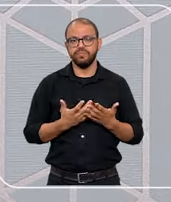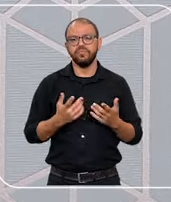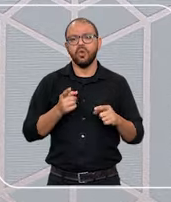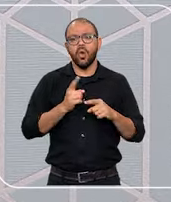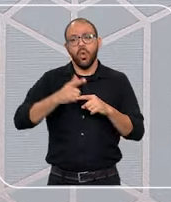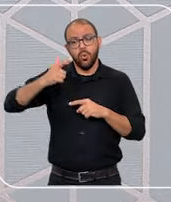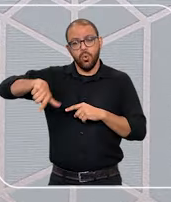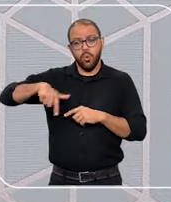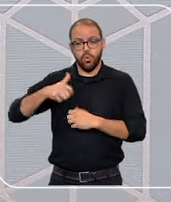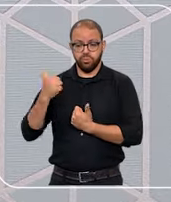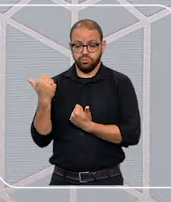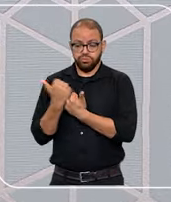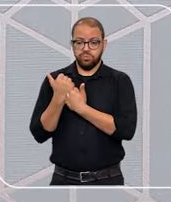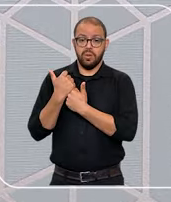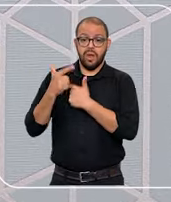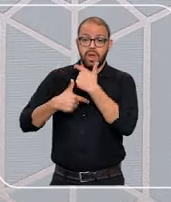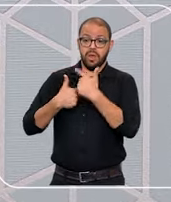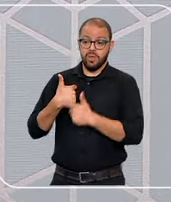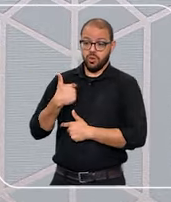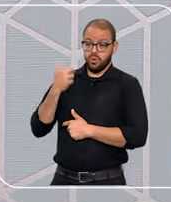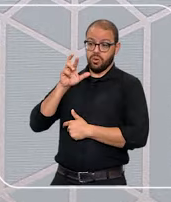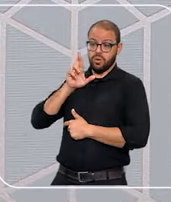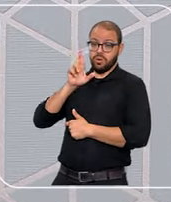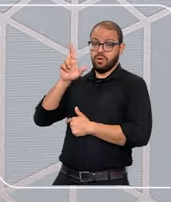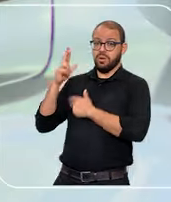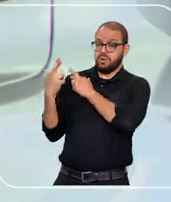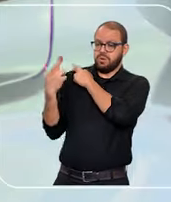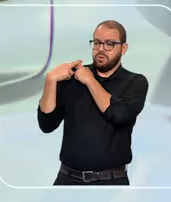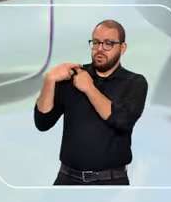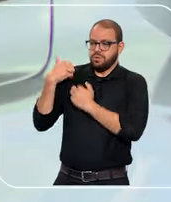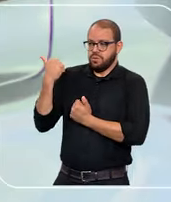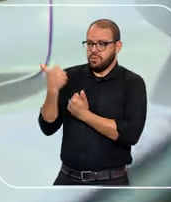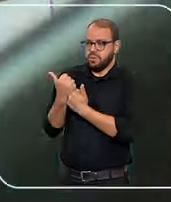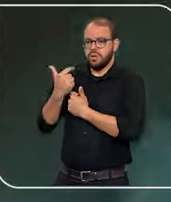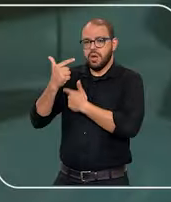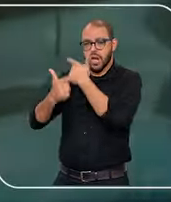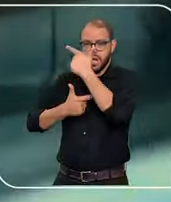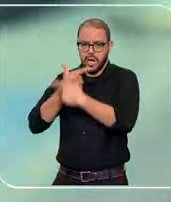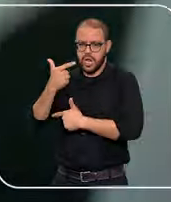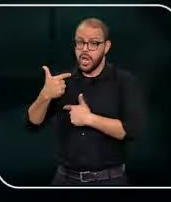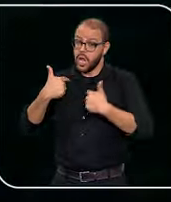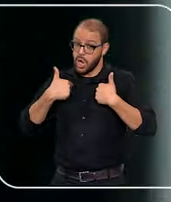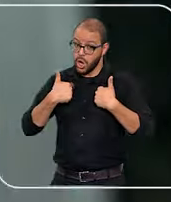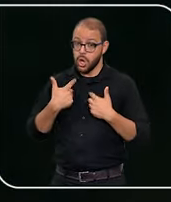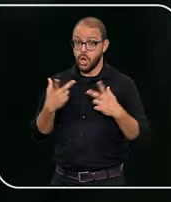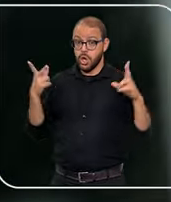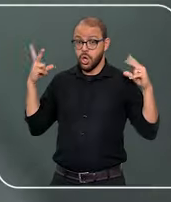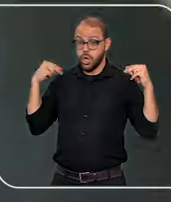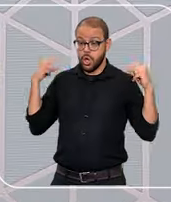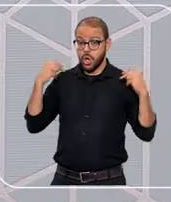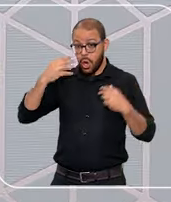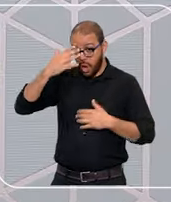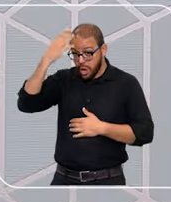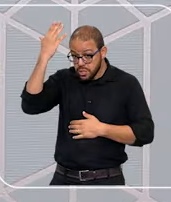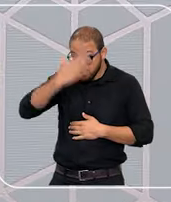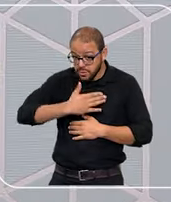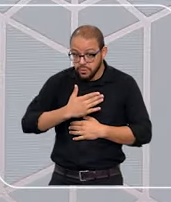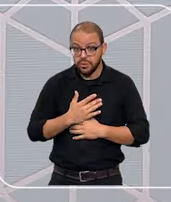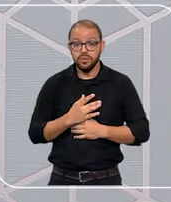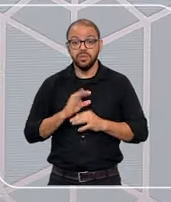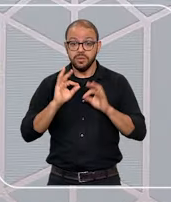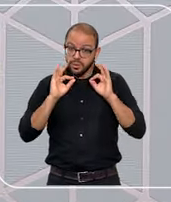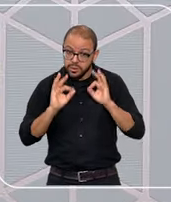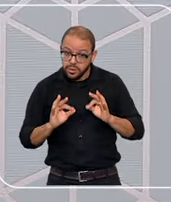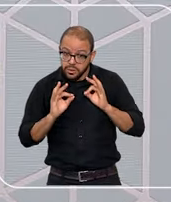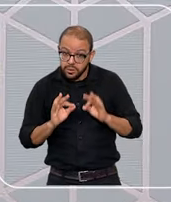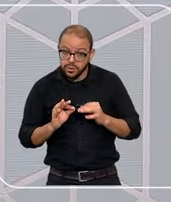estrito senso. Já o prestador de serviço, ele assume para si o ônus de prestar o serviço. A depender do ato do motorista, fica comprovado ali